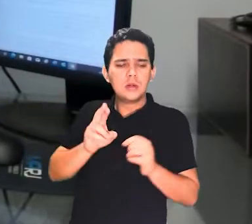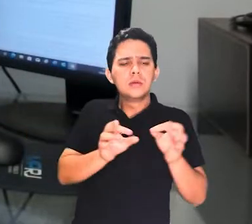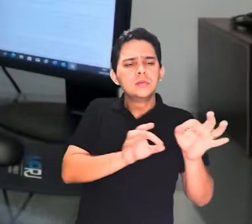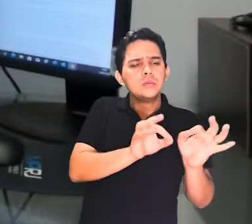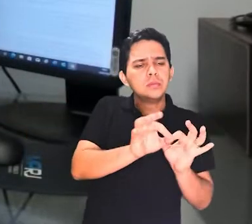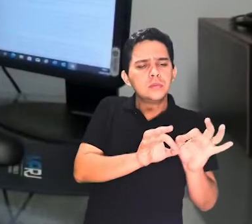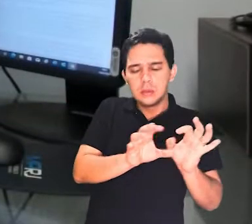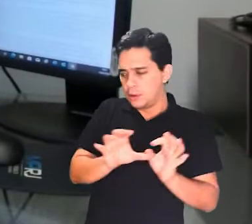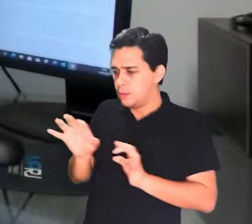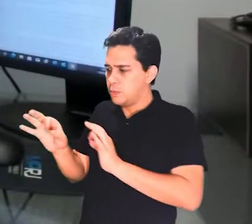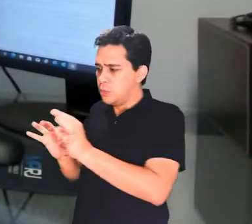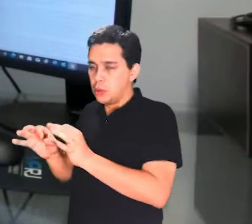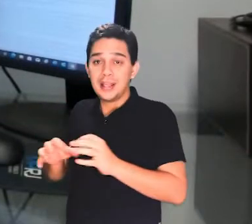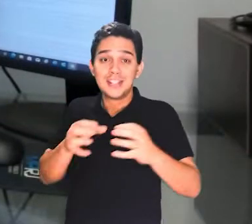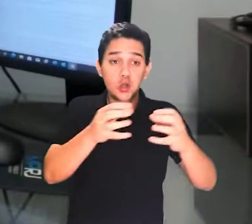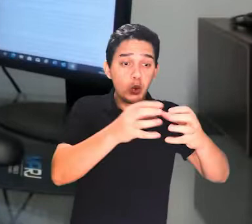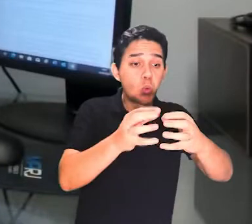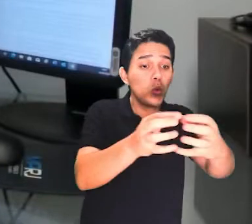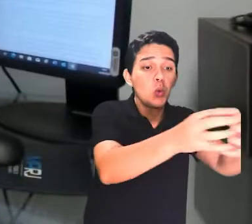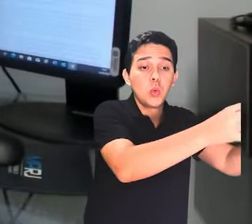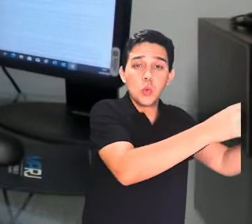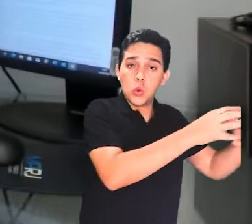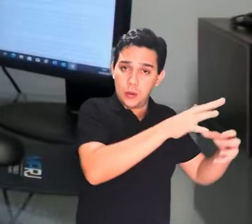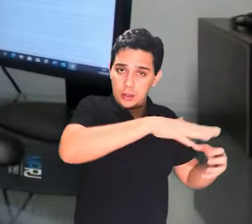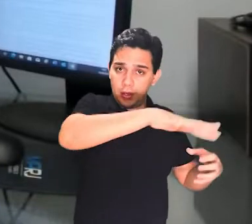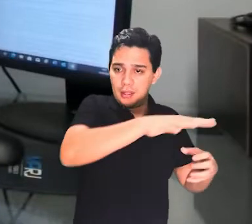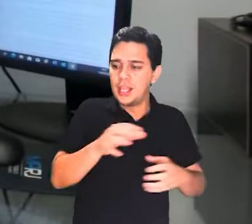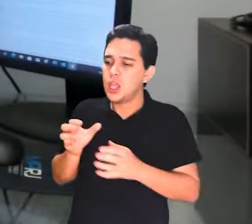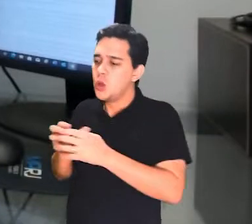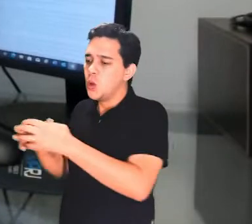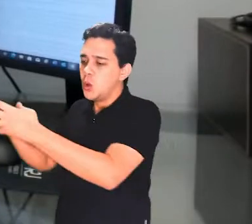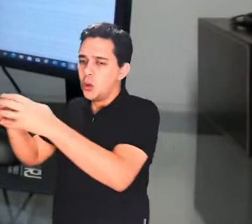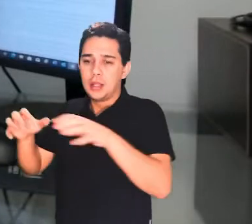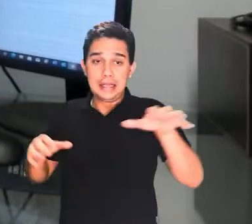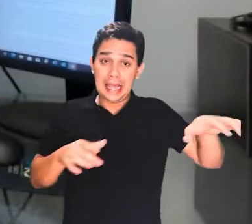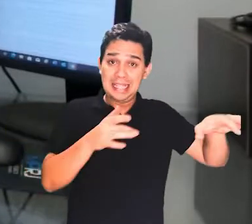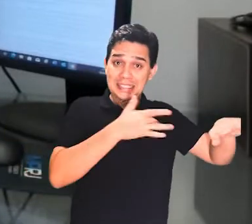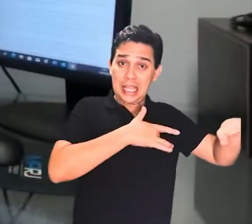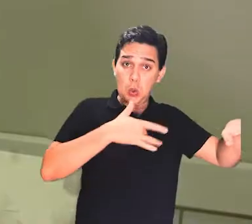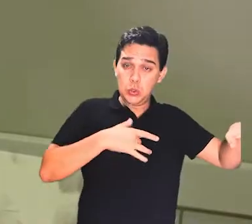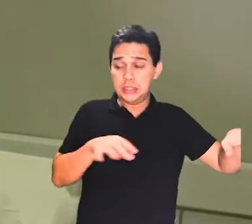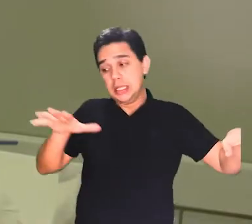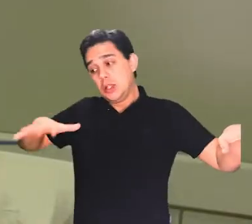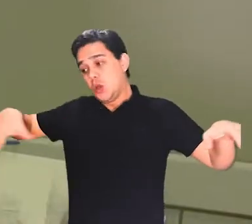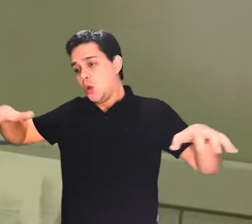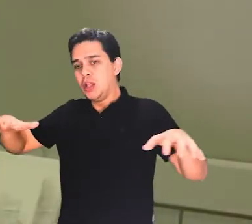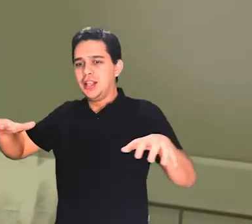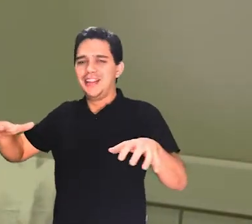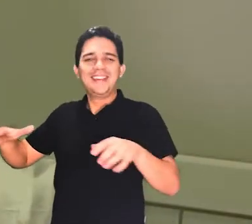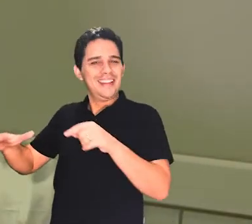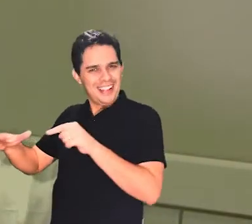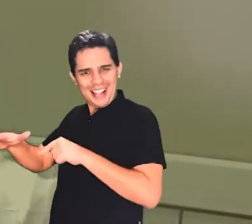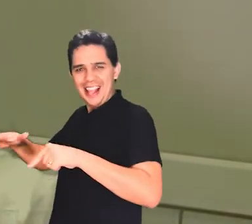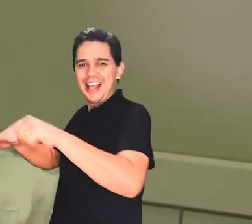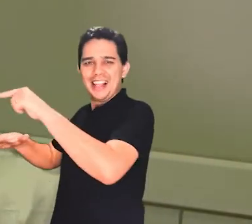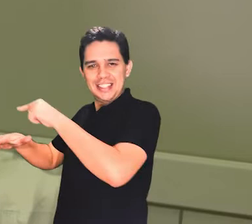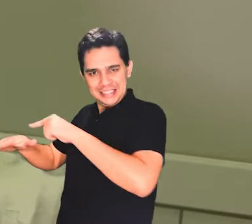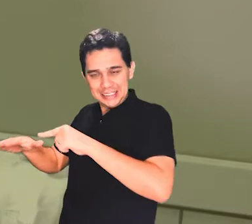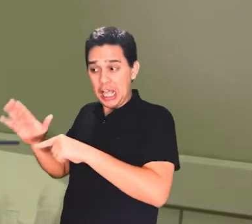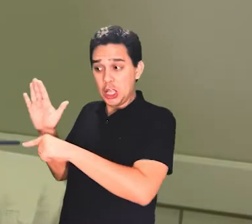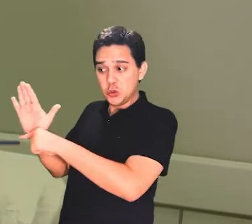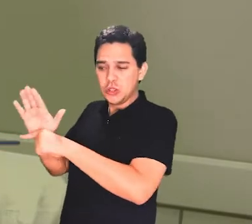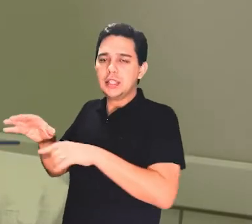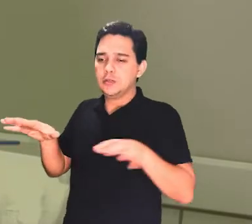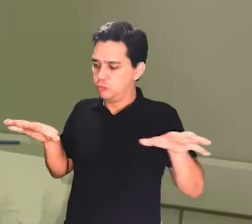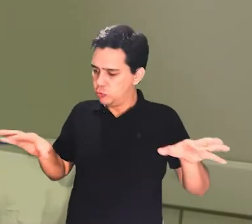aos cuidados, à atenção dedicada a cada um dos sujeitos submetidos a esses processos. Na vertente da saúde